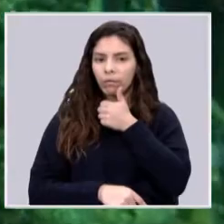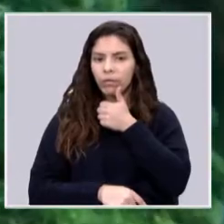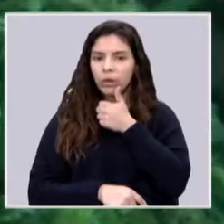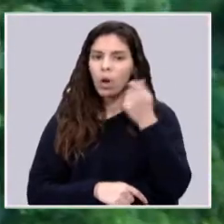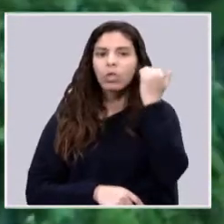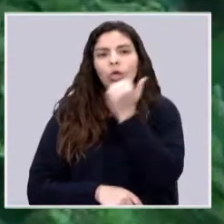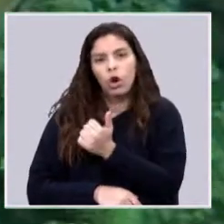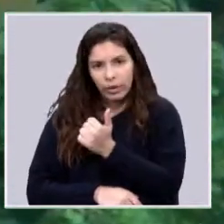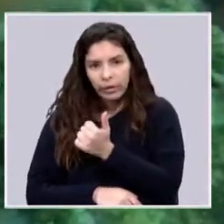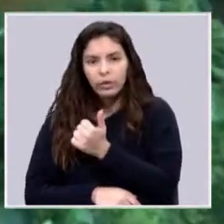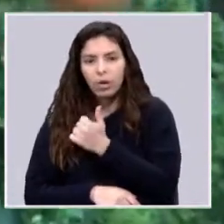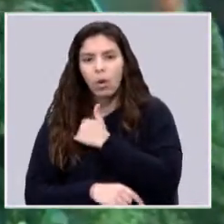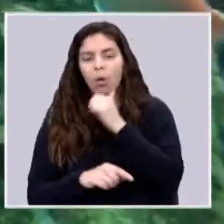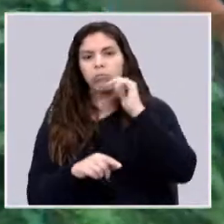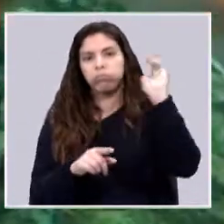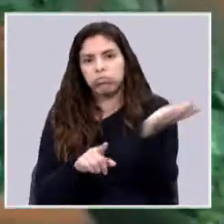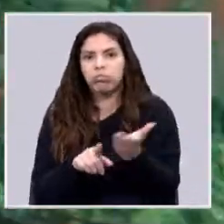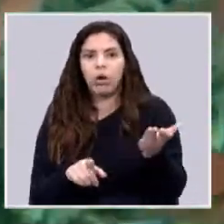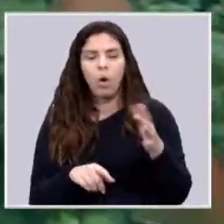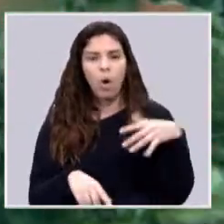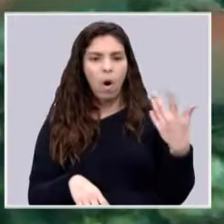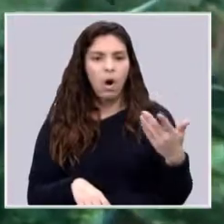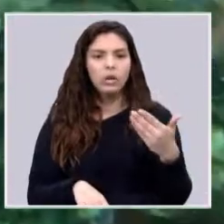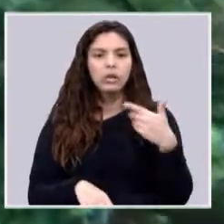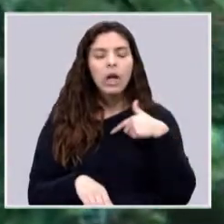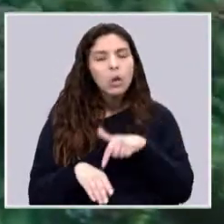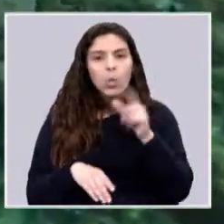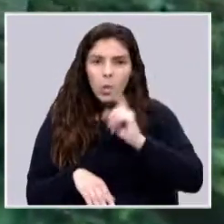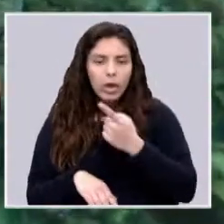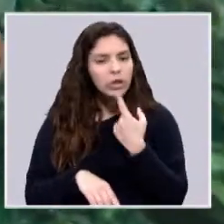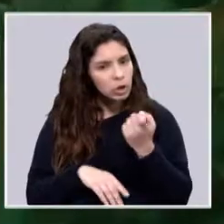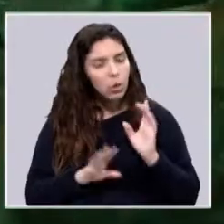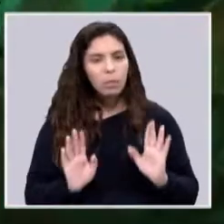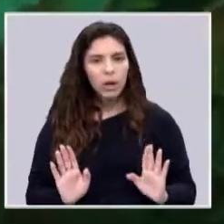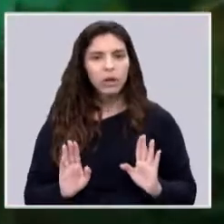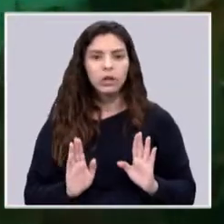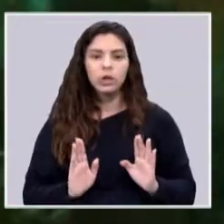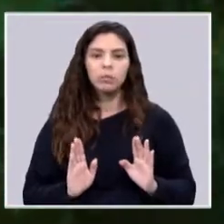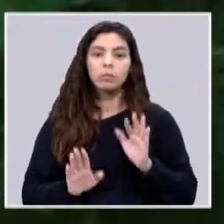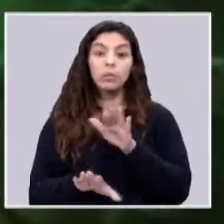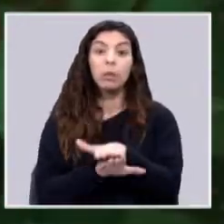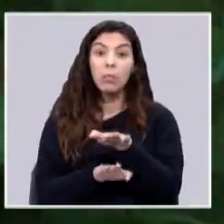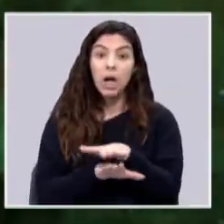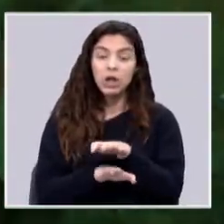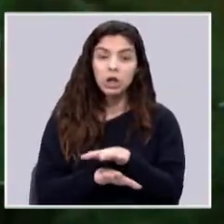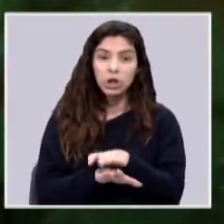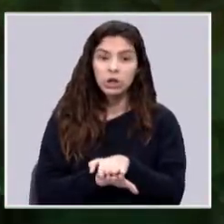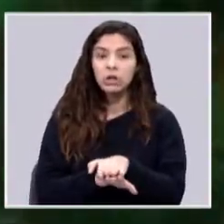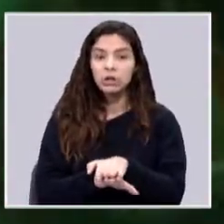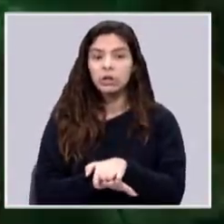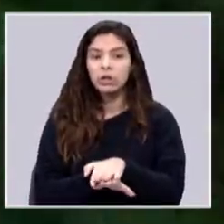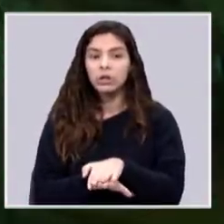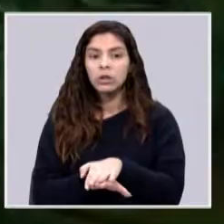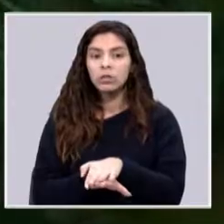um impacto, não é? Quando o bicho leva uma pancada. Portanto, isso não está em questão. Pronto, portanto, os peixes, que são, em boa